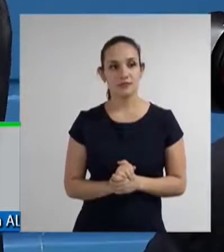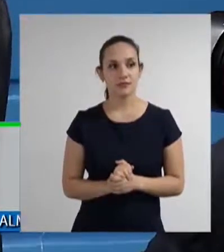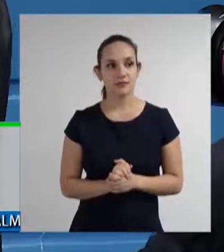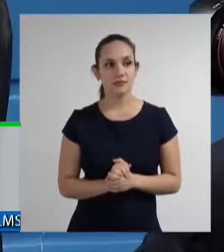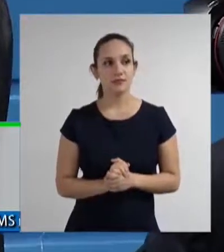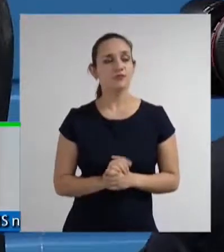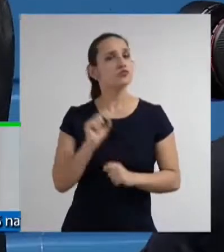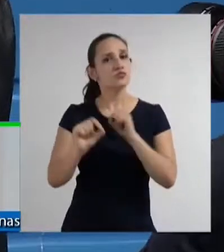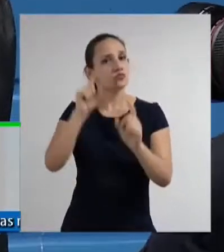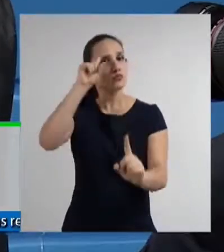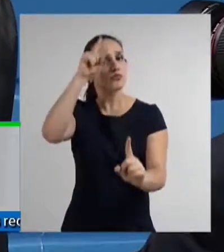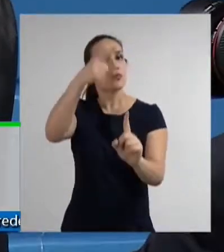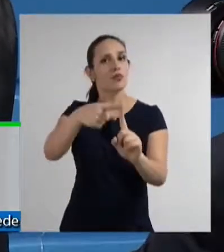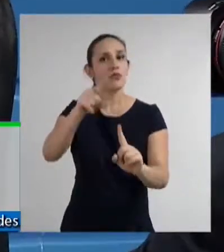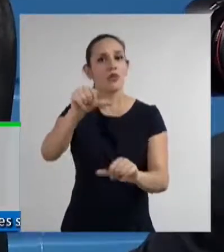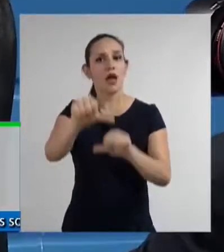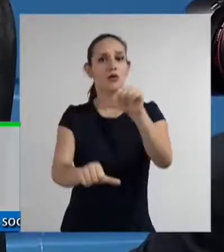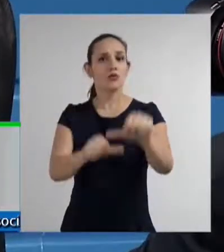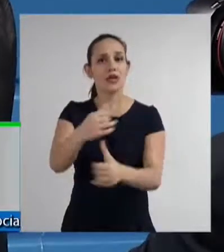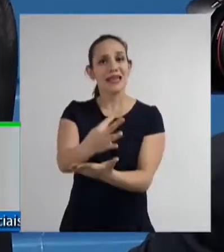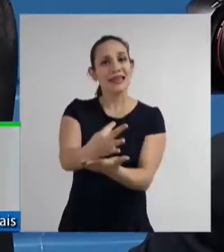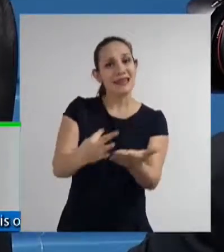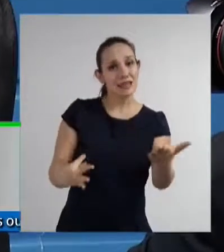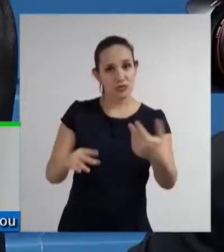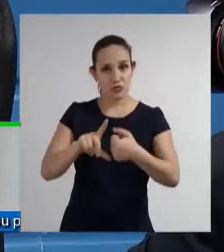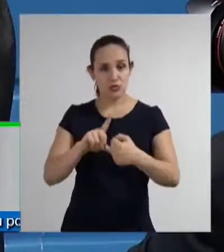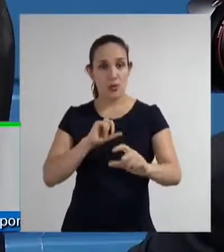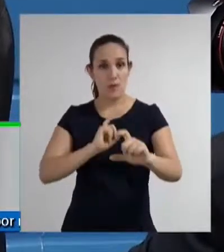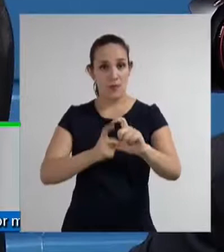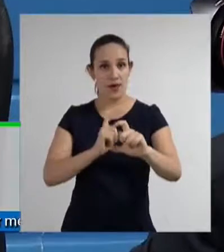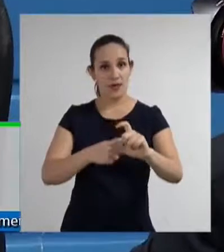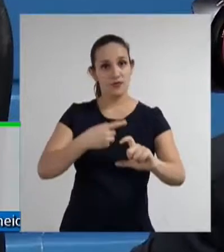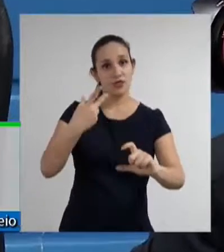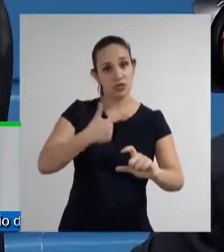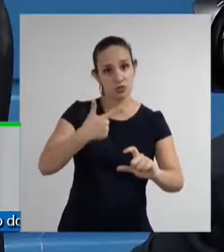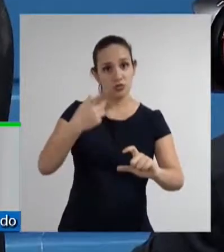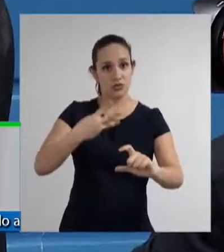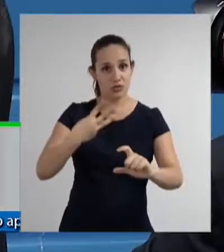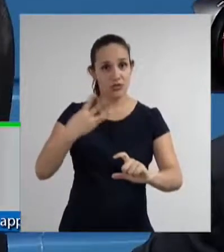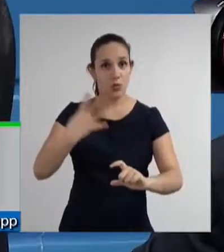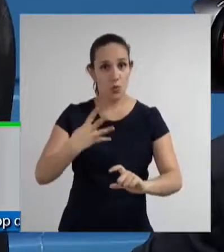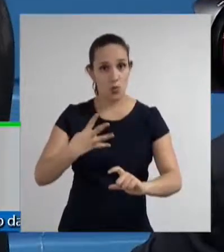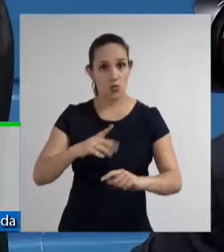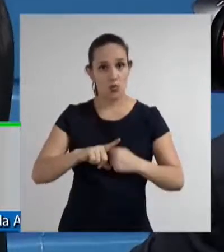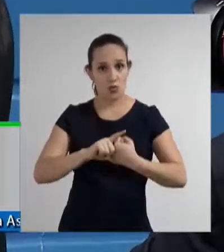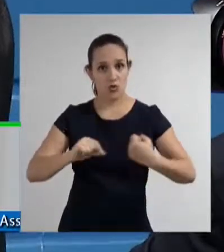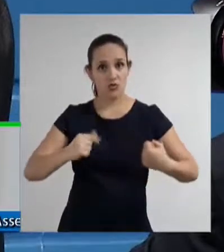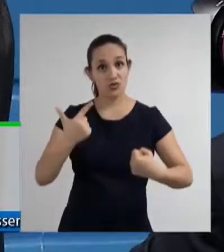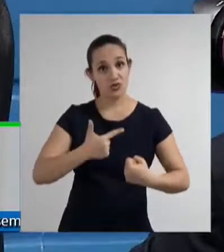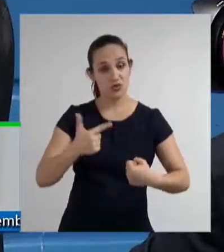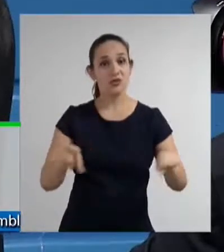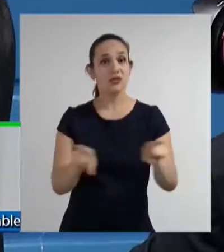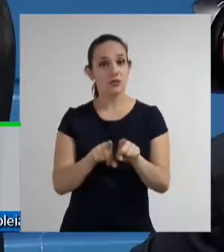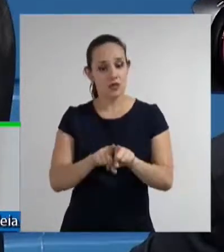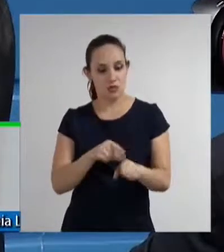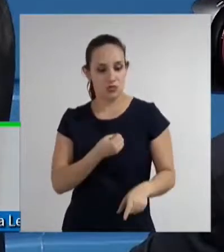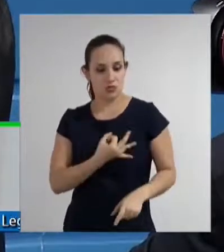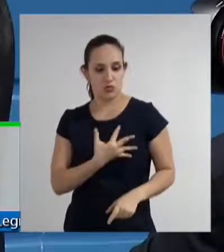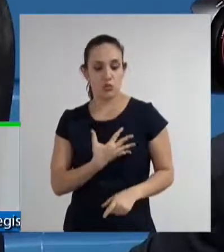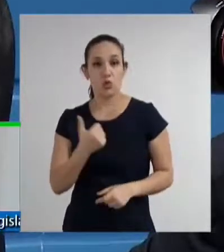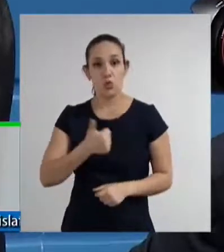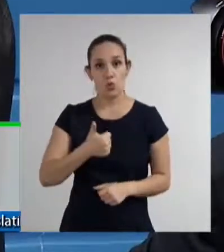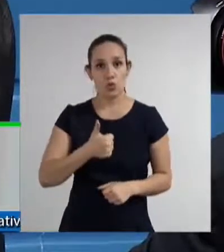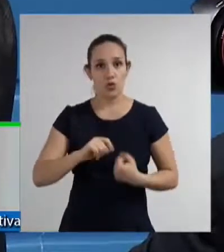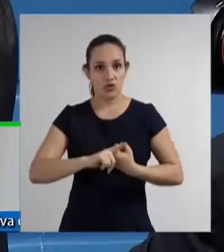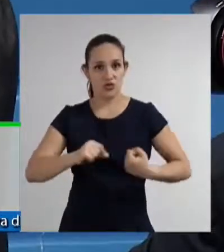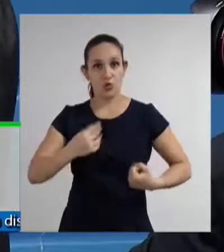que objetiva alterar a redação dos parágrafos 2º, 3º e 4º do artigo 2º e do inciso 1 do